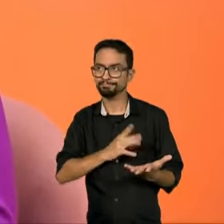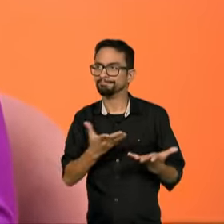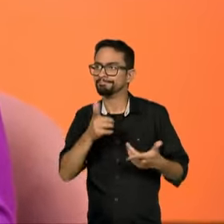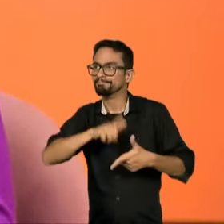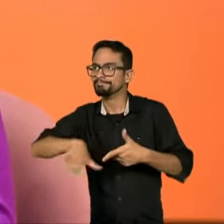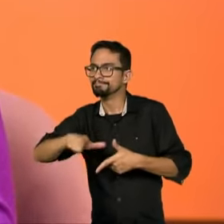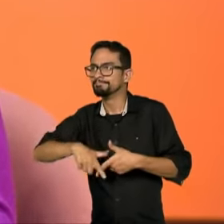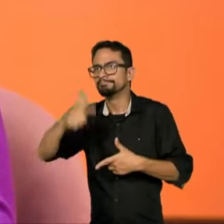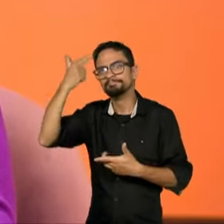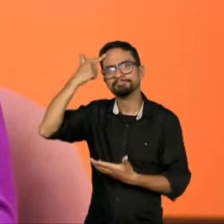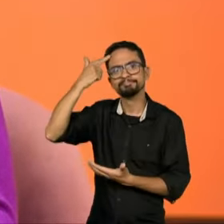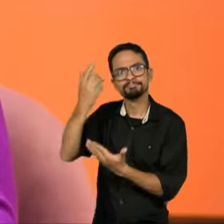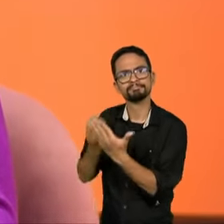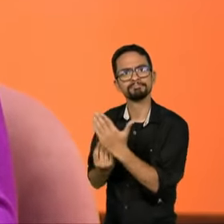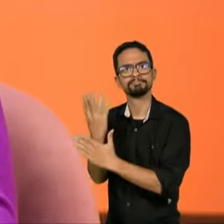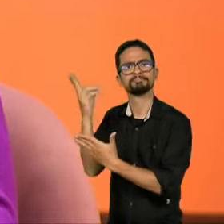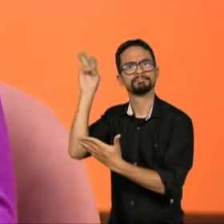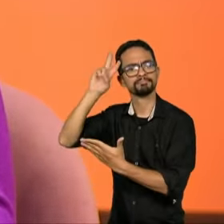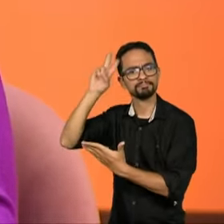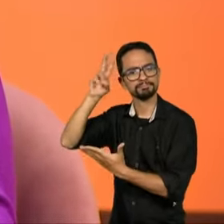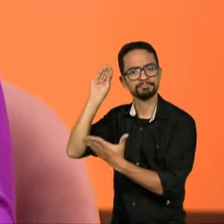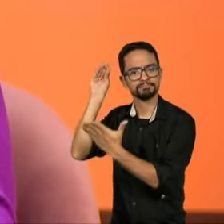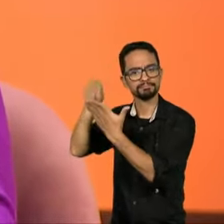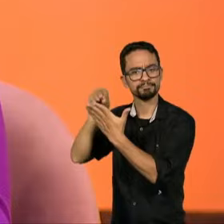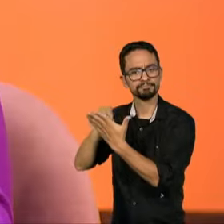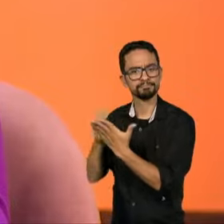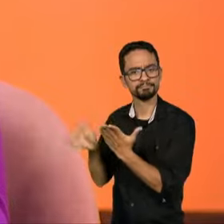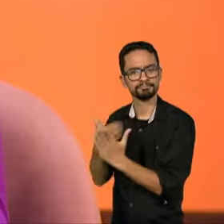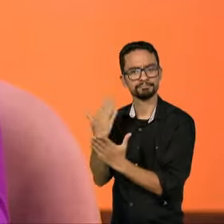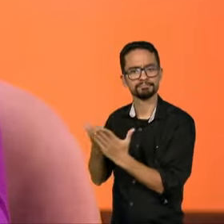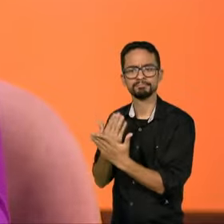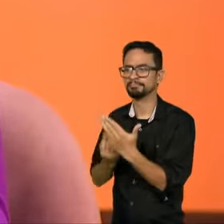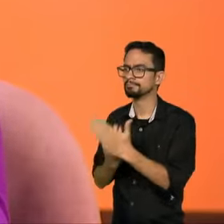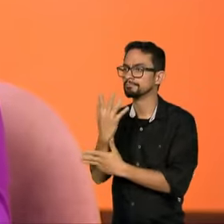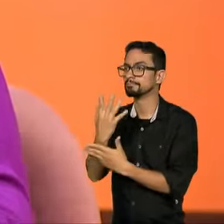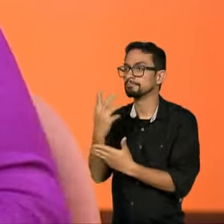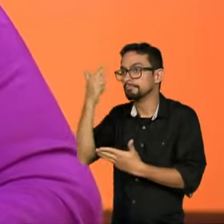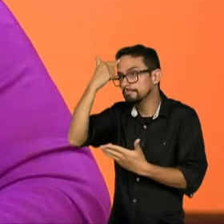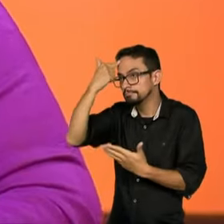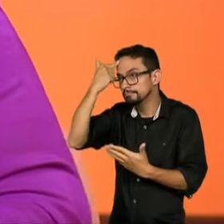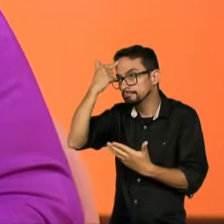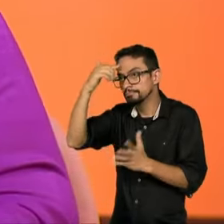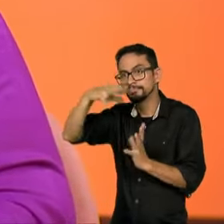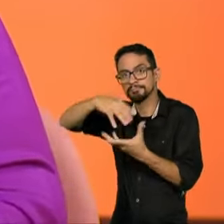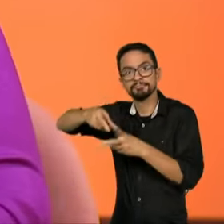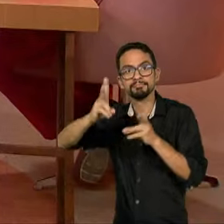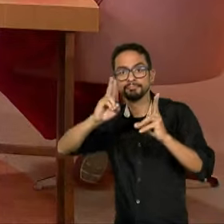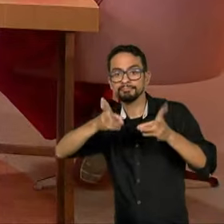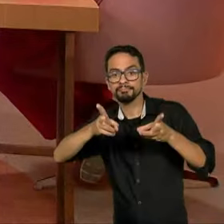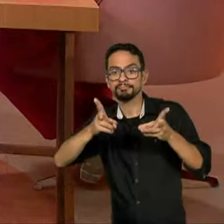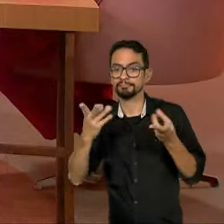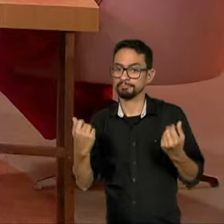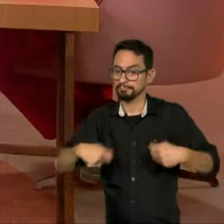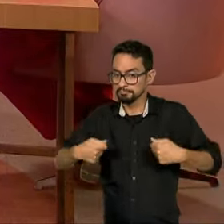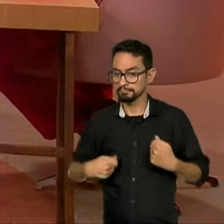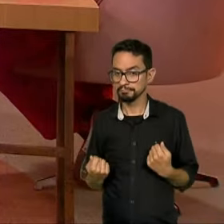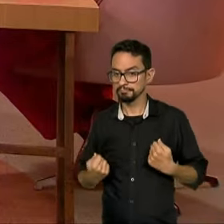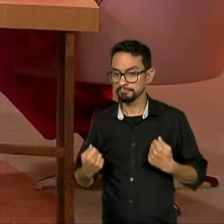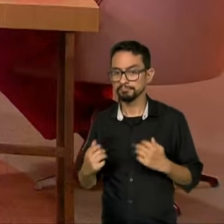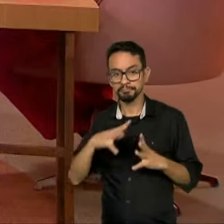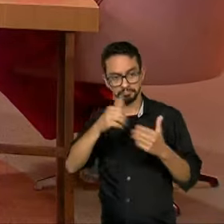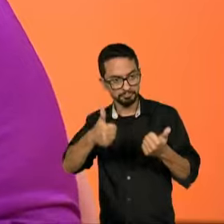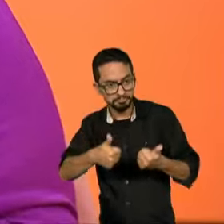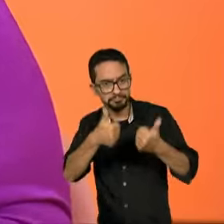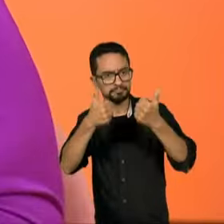a construir aquelas histórias. De alguma forma, a gente está falando do mesmo mundo, né? A gente está falando de um mundo, claro, que precisa